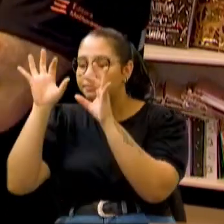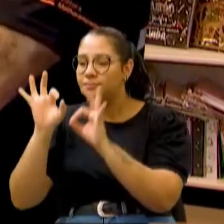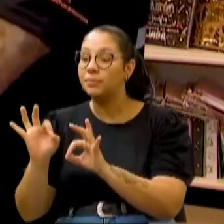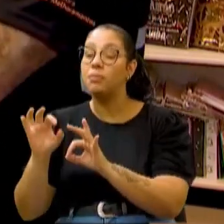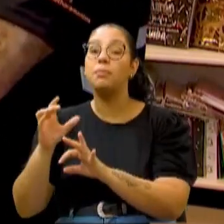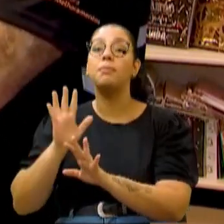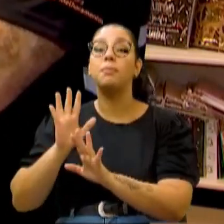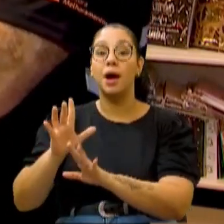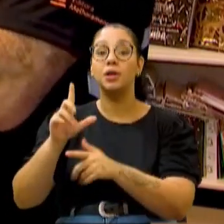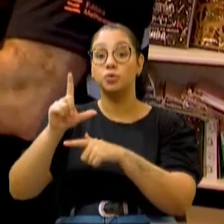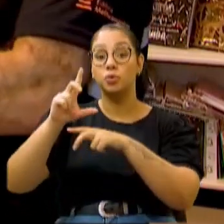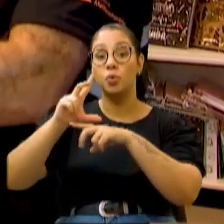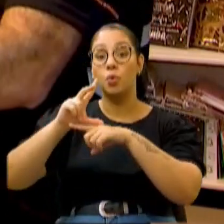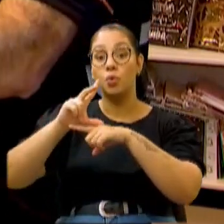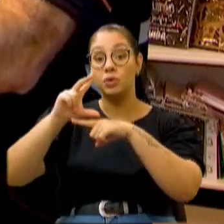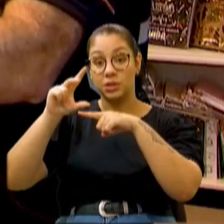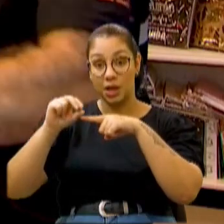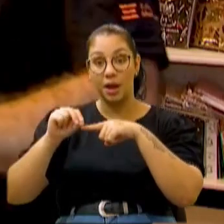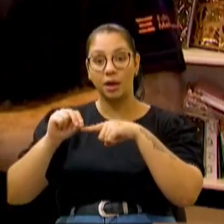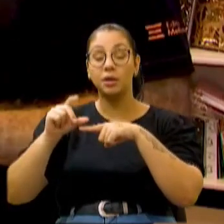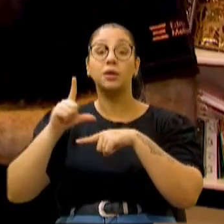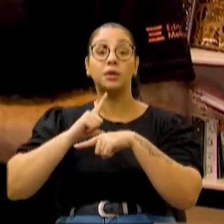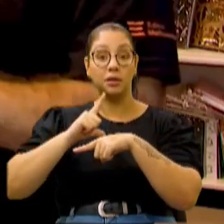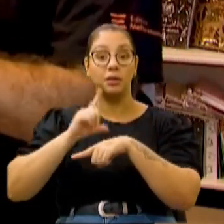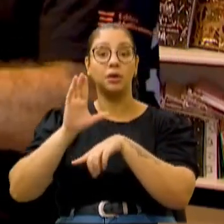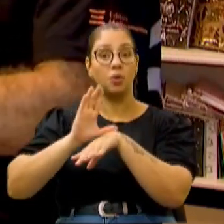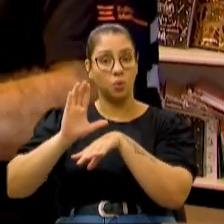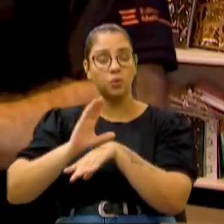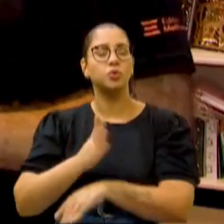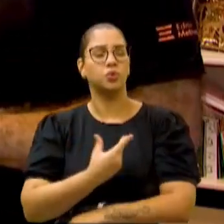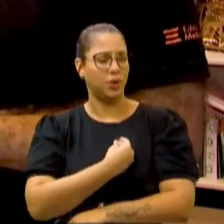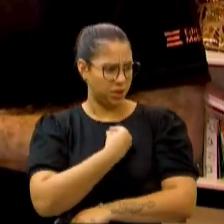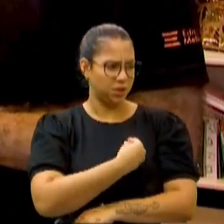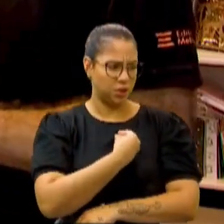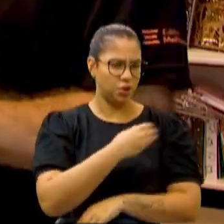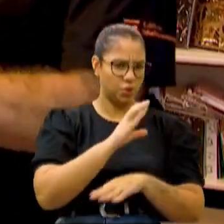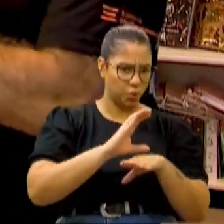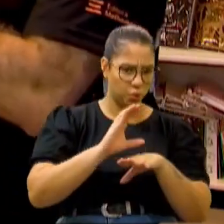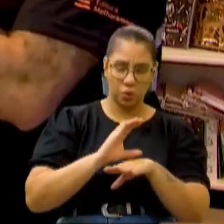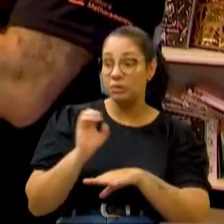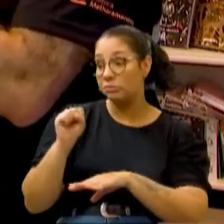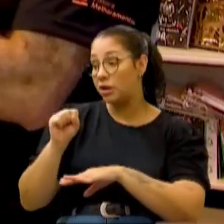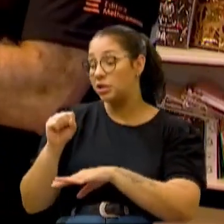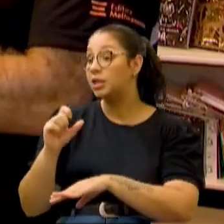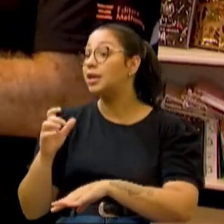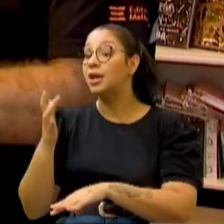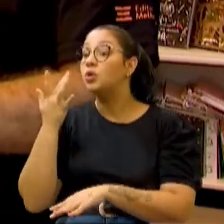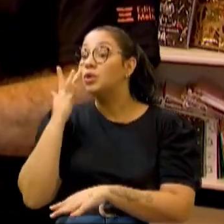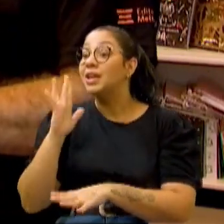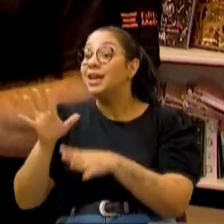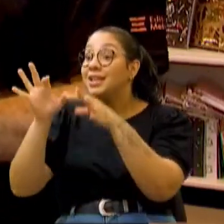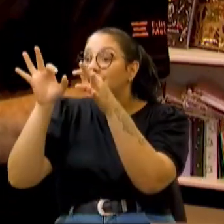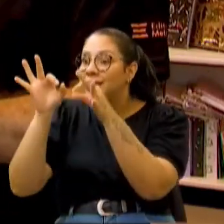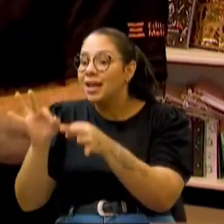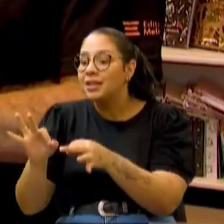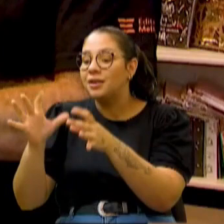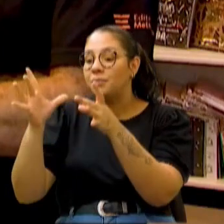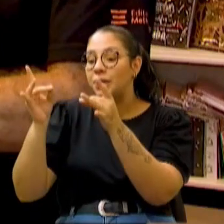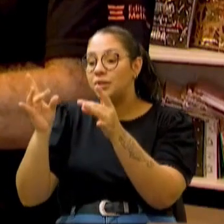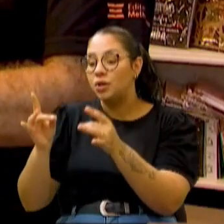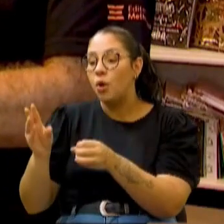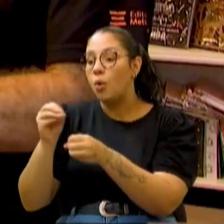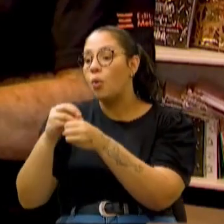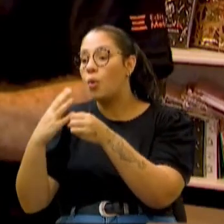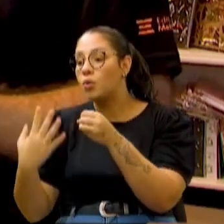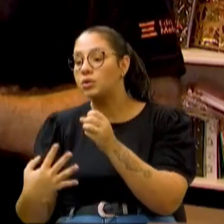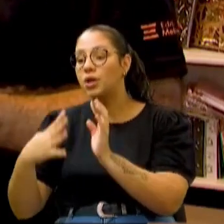precisamente qual curso, mas o Senac ele tem cursos nessa área. Então. Existem cursos nessa área. Não sei te dizer atualmente qual que é